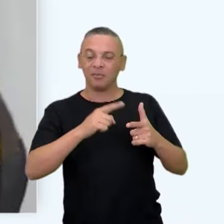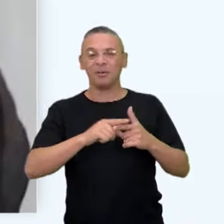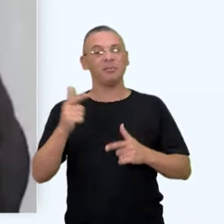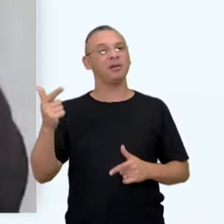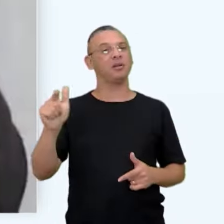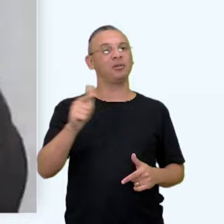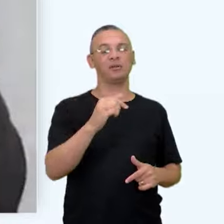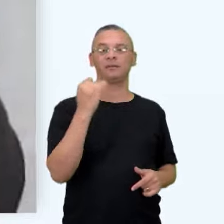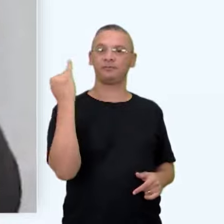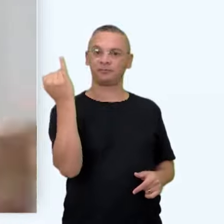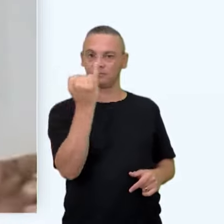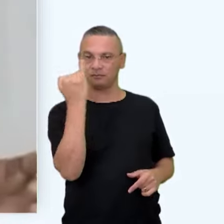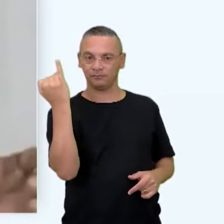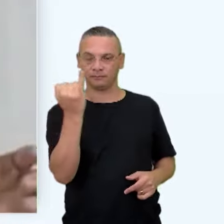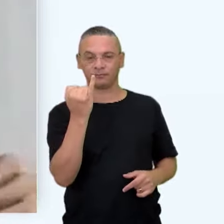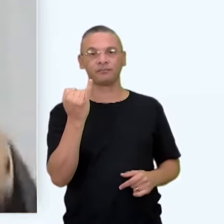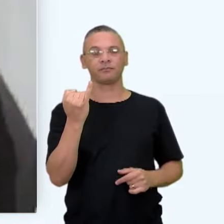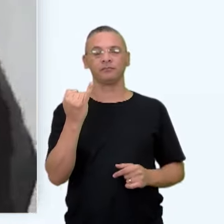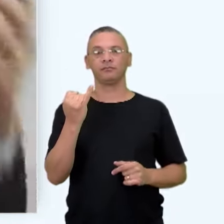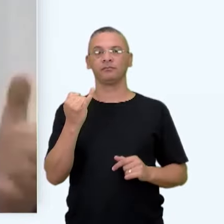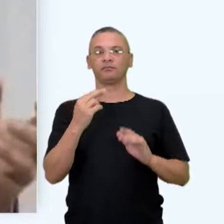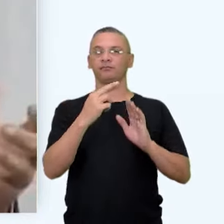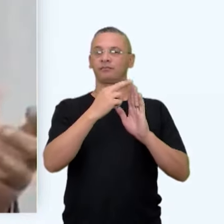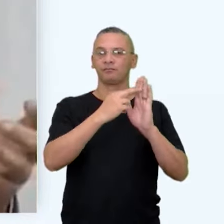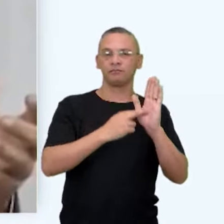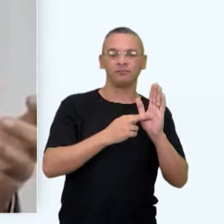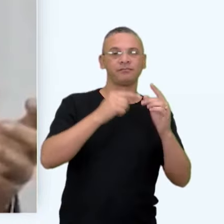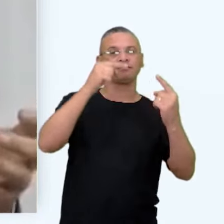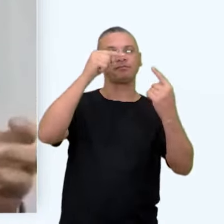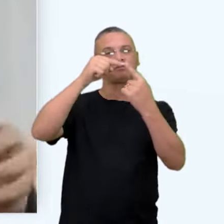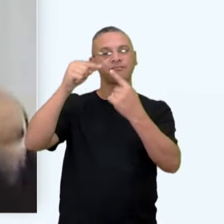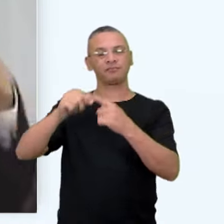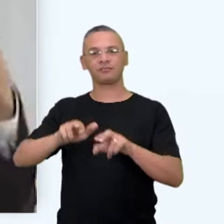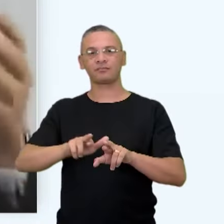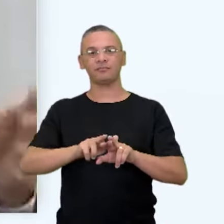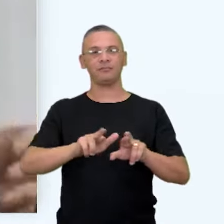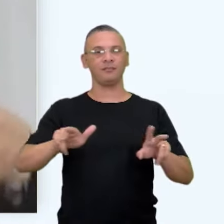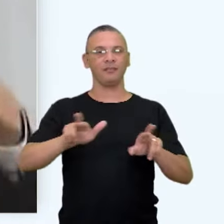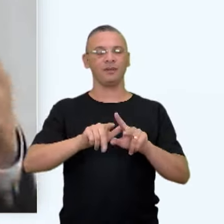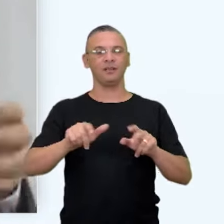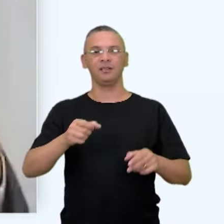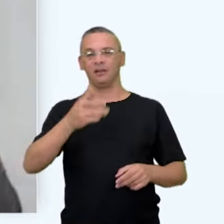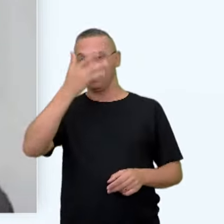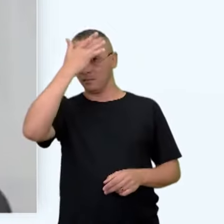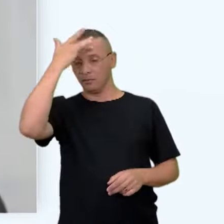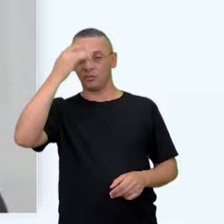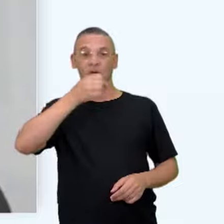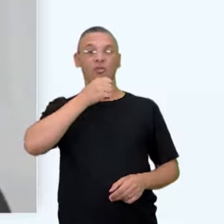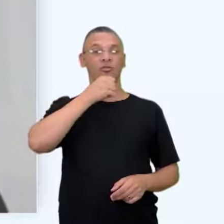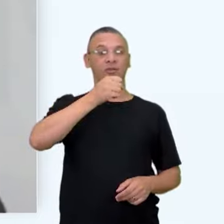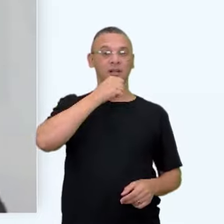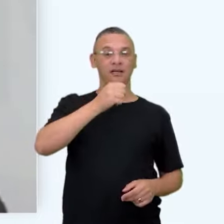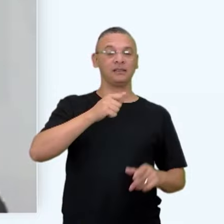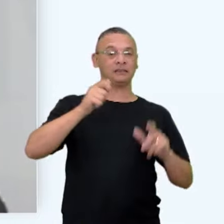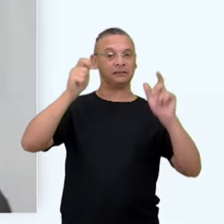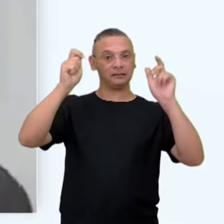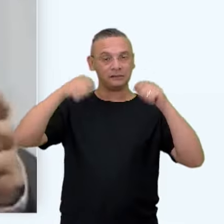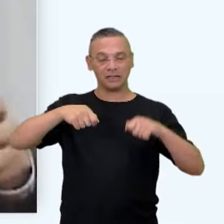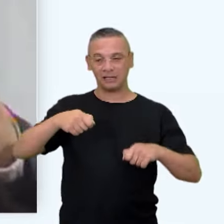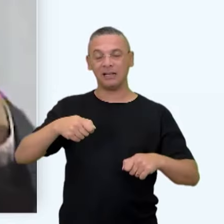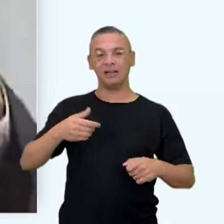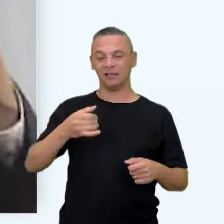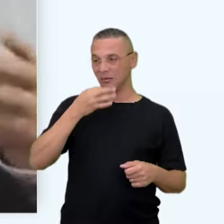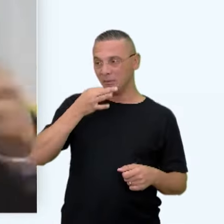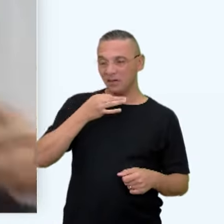importante? O importante é a gente ter uma redação experiente, muitas redações experientes, com jornalistas capazes de não levantar opinião,